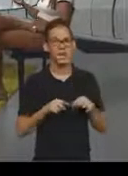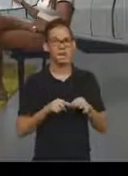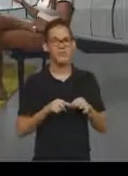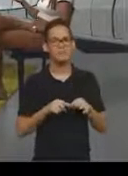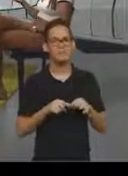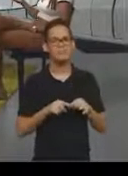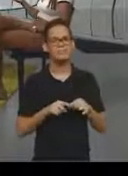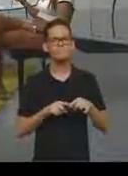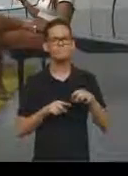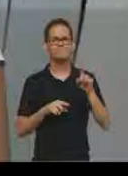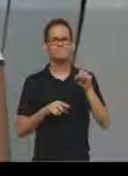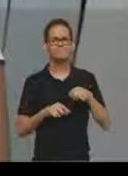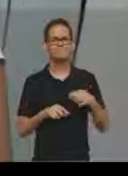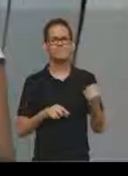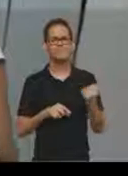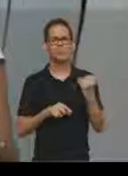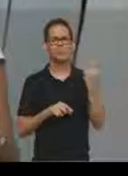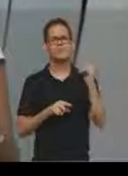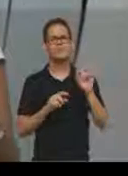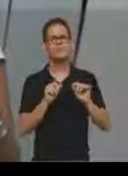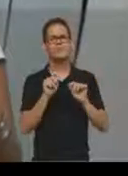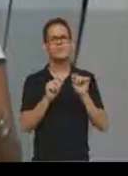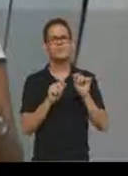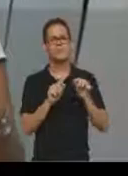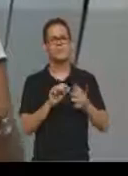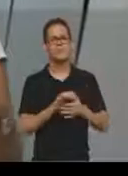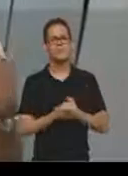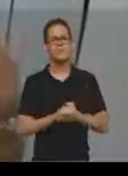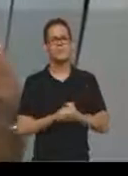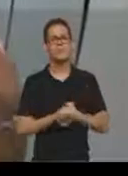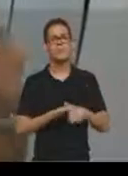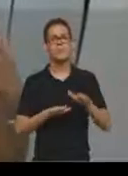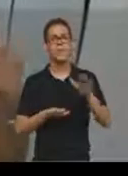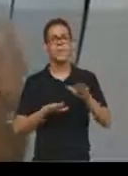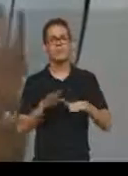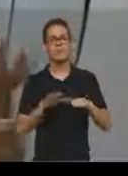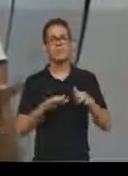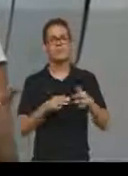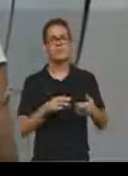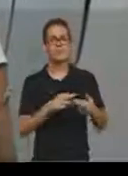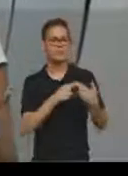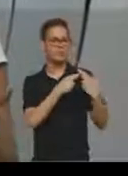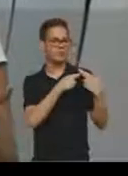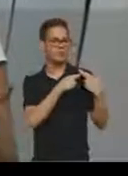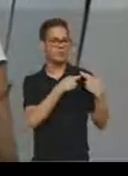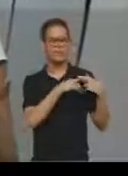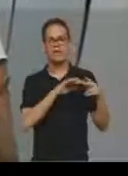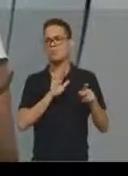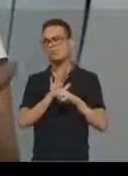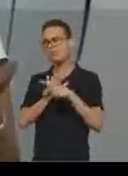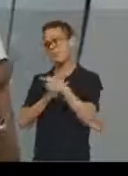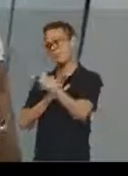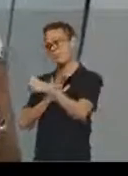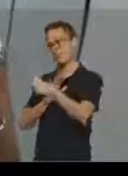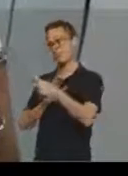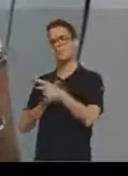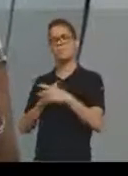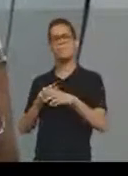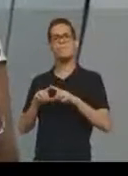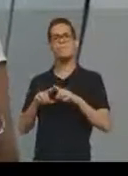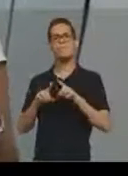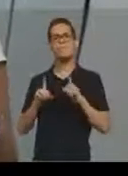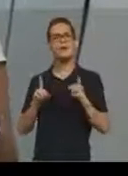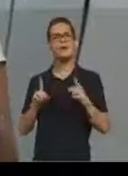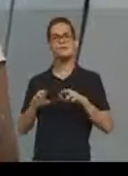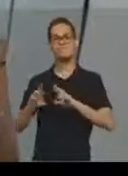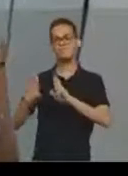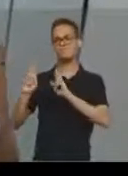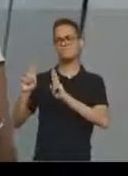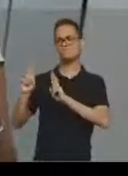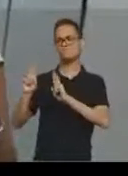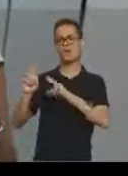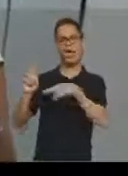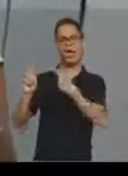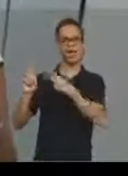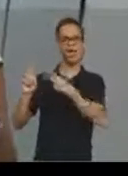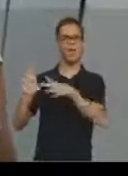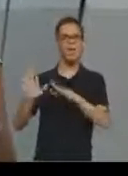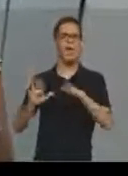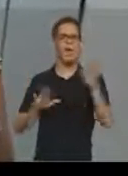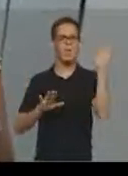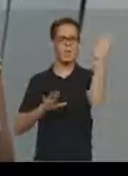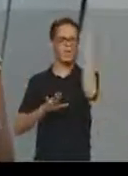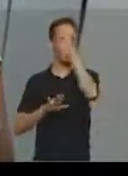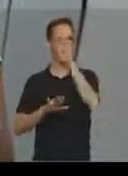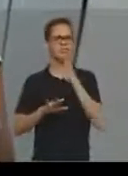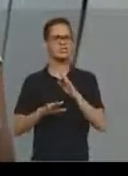discussão muito interessante, é que muitas vezes a gente responsabiliza muito o outro, né? A gente percebe que a gente às vezes fala do Brasil